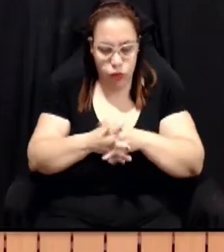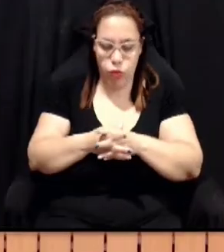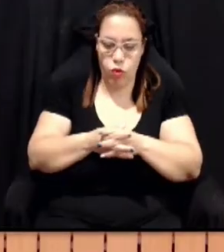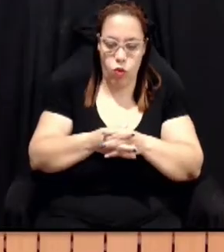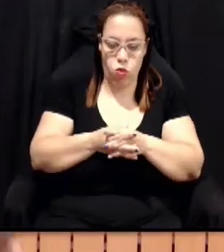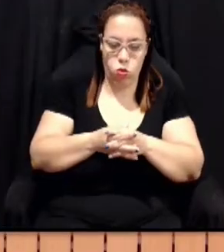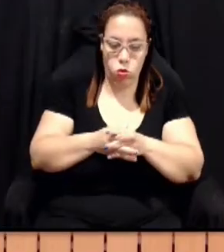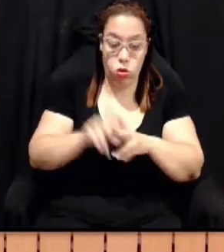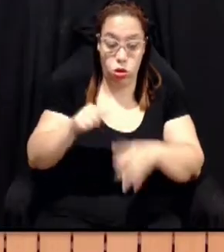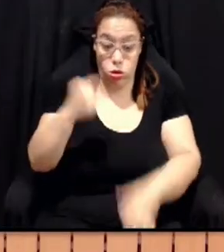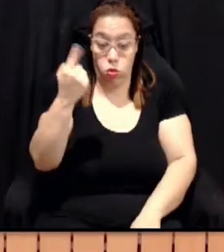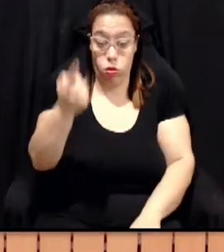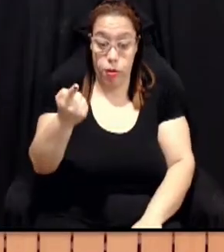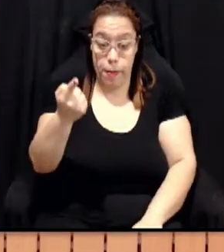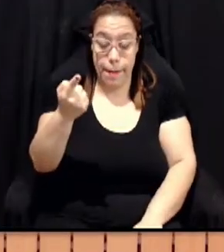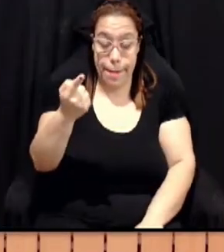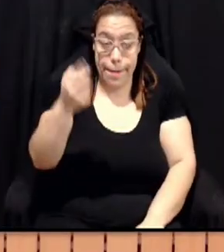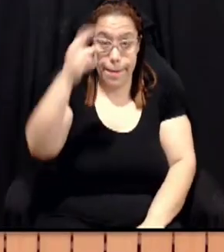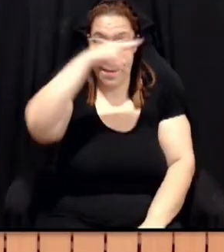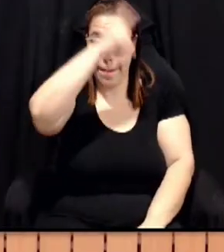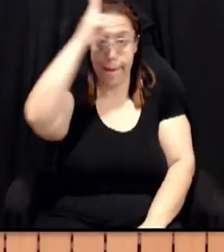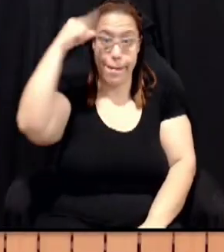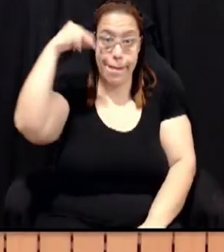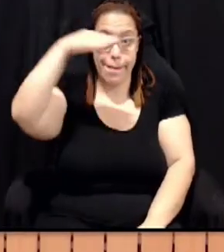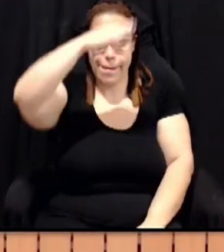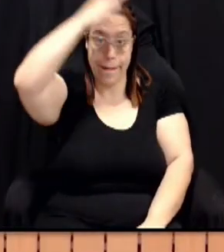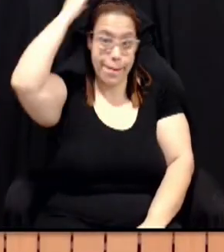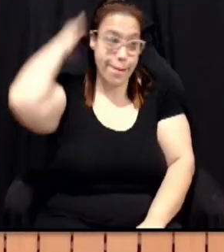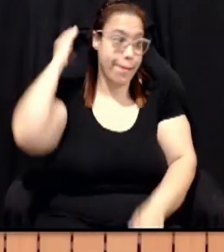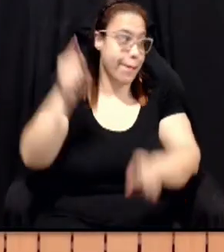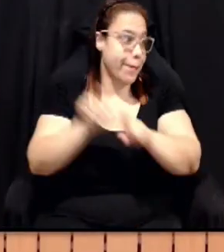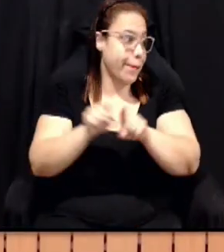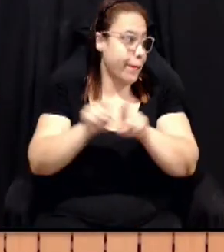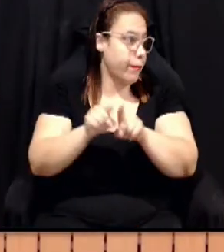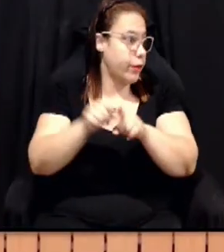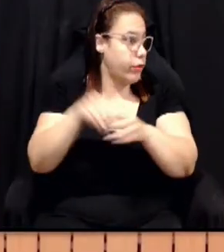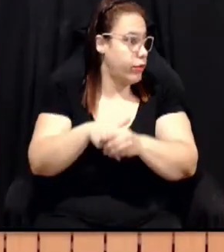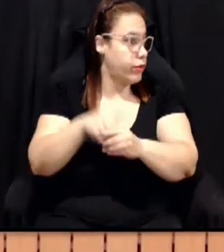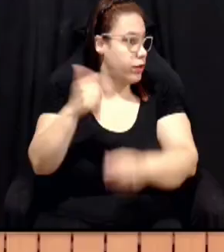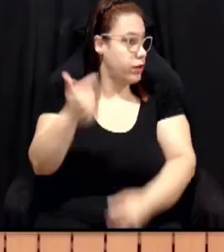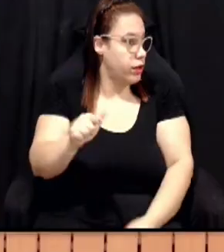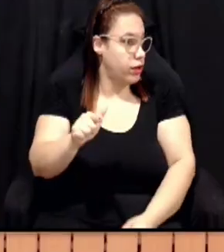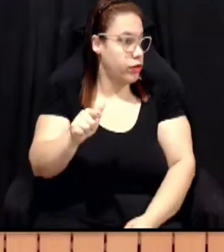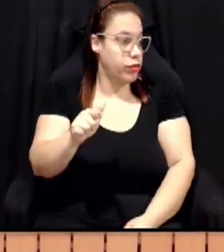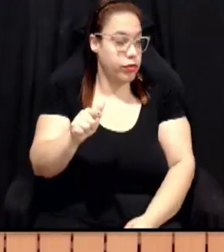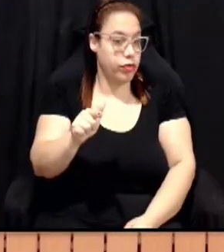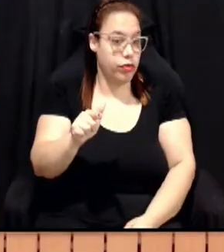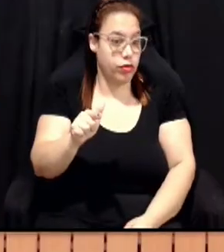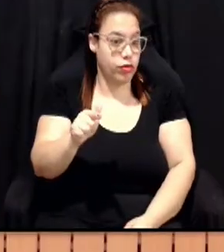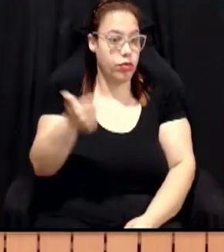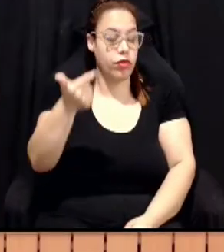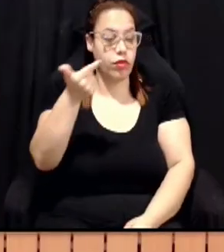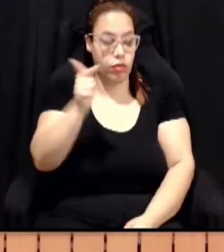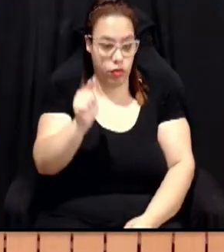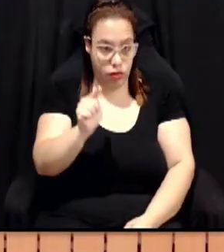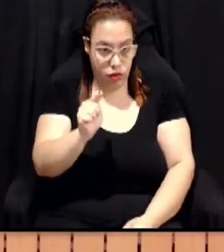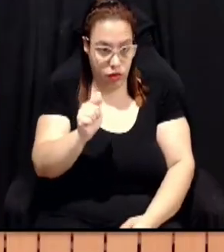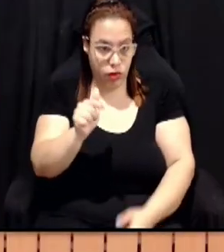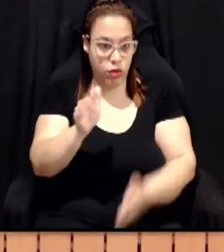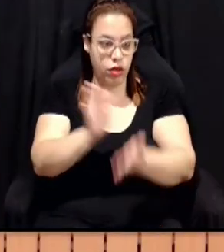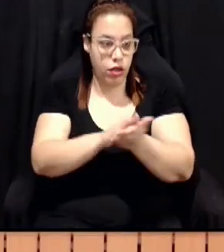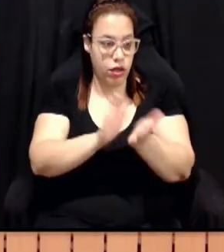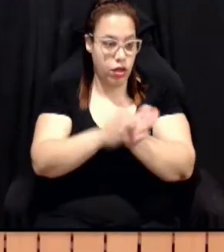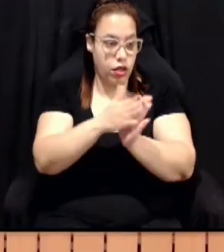sucessor, que é o Dário Saad, também foi eleito. E foi reeleito novamente. E as contas dele estão aqui, ó,